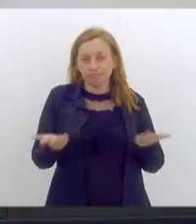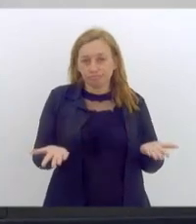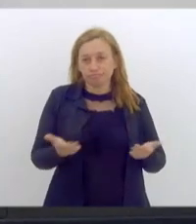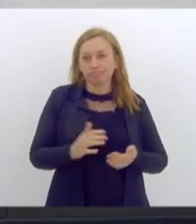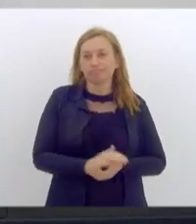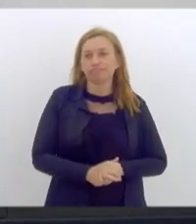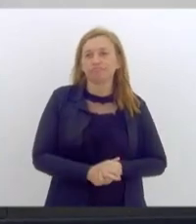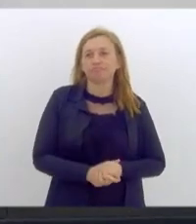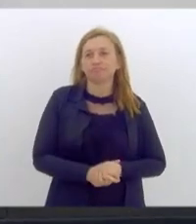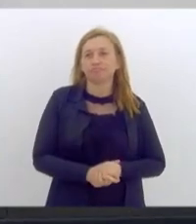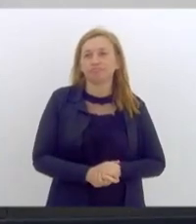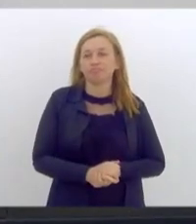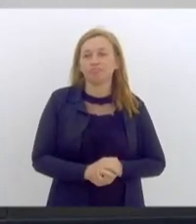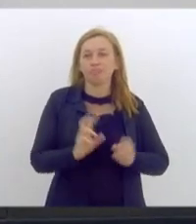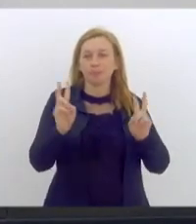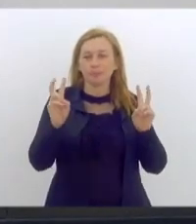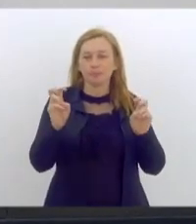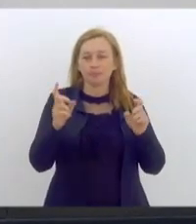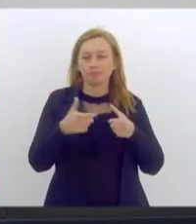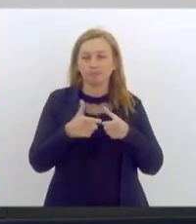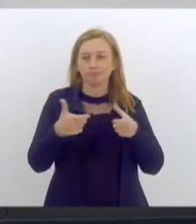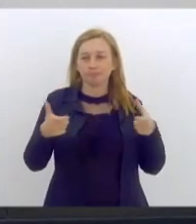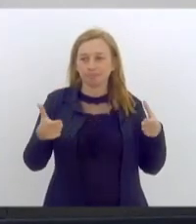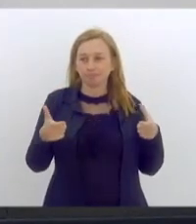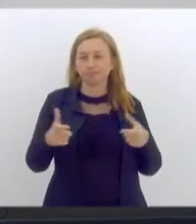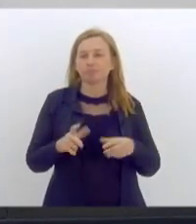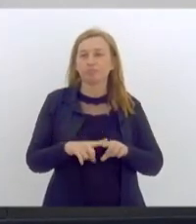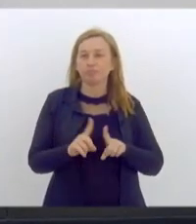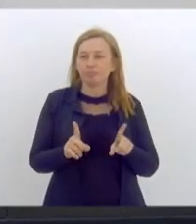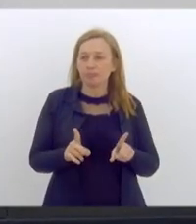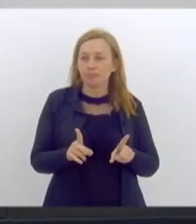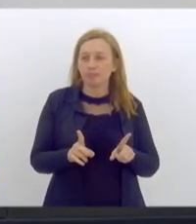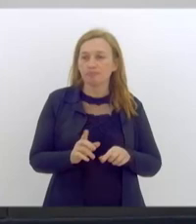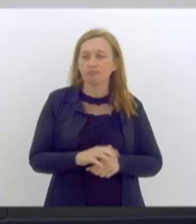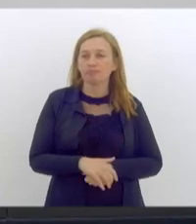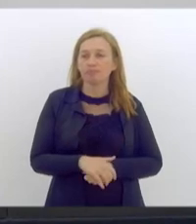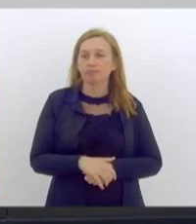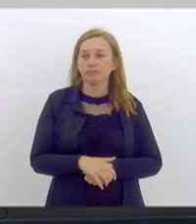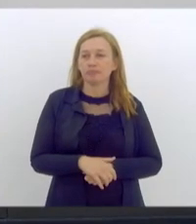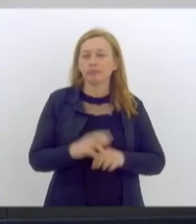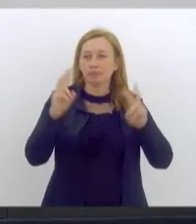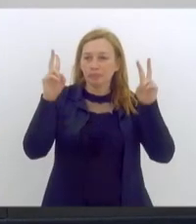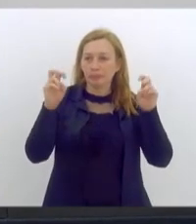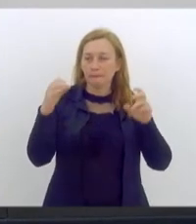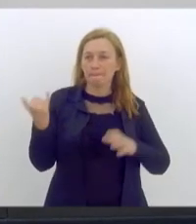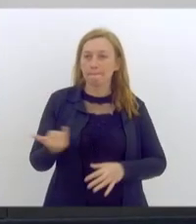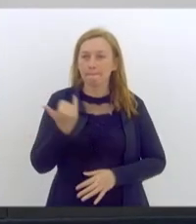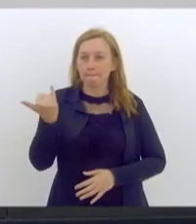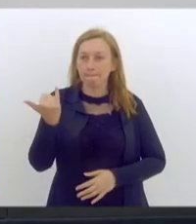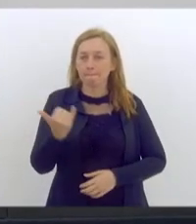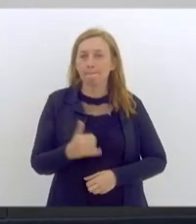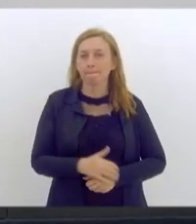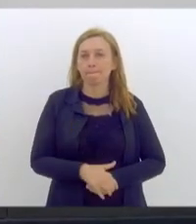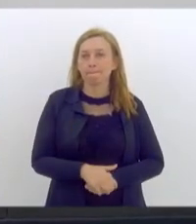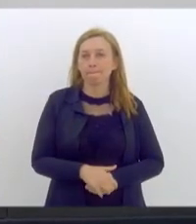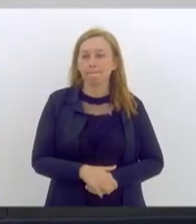tema extrapola isso aqui mas é tema é pertinente talvez